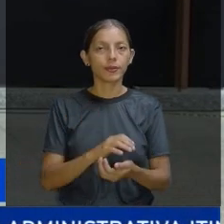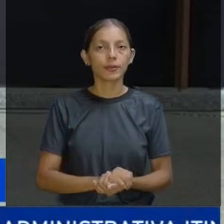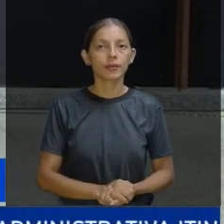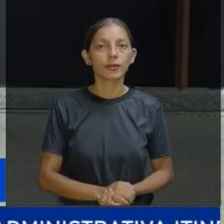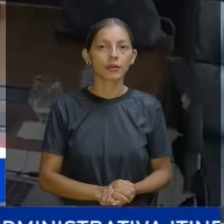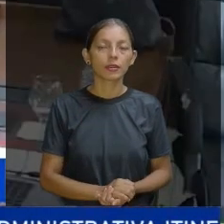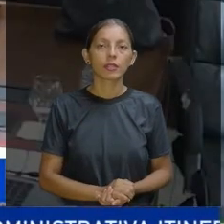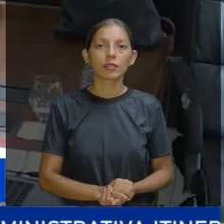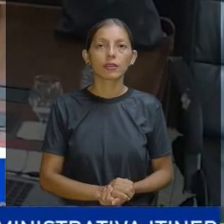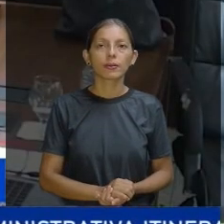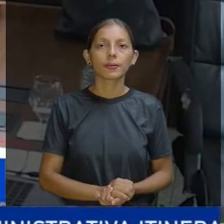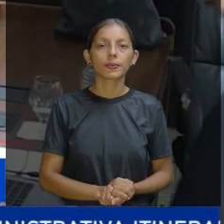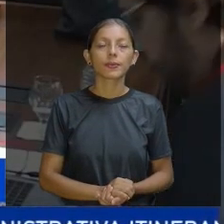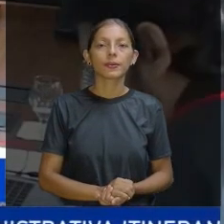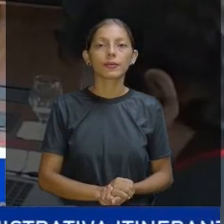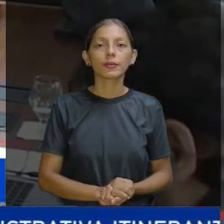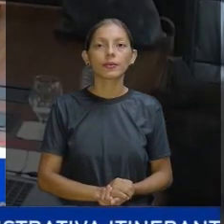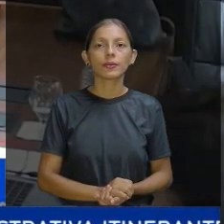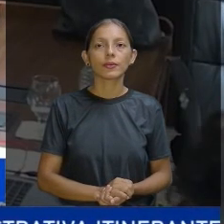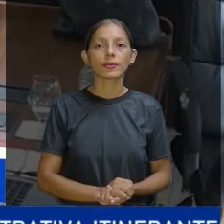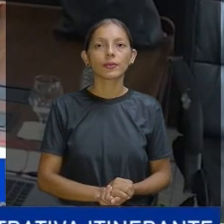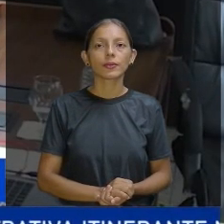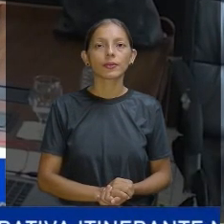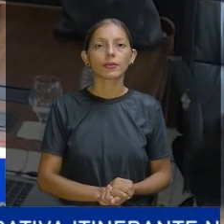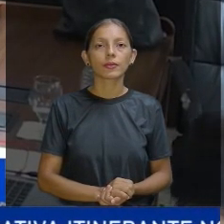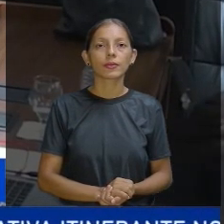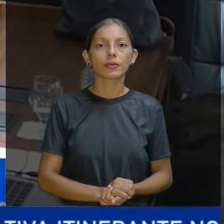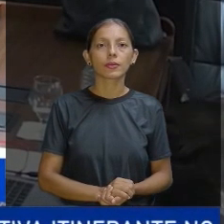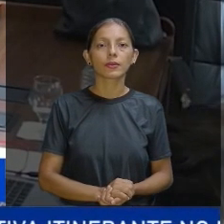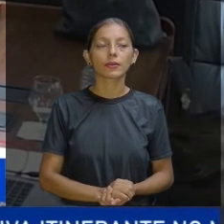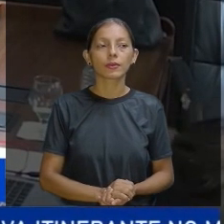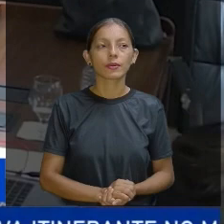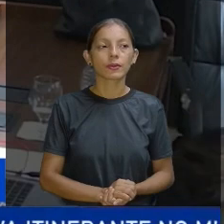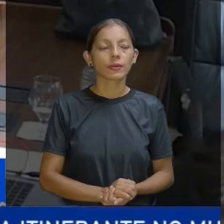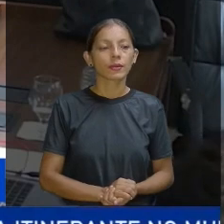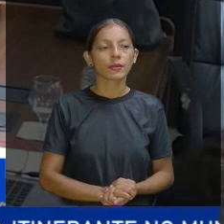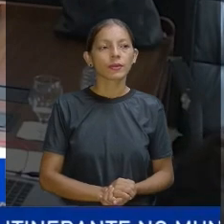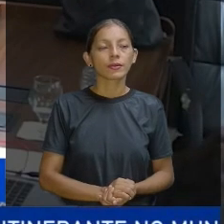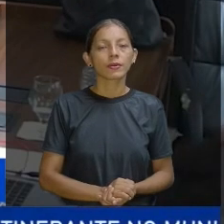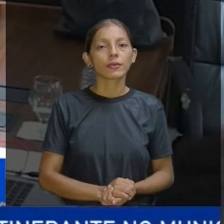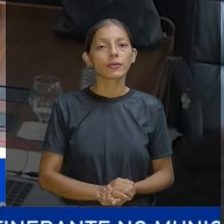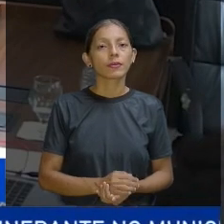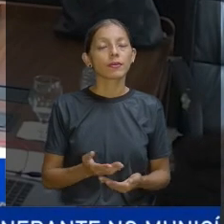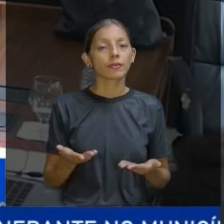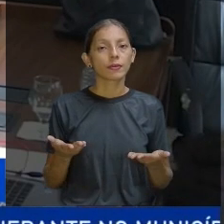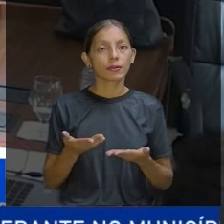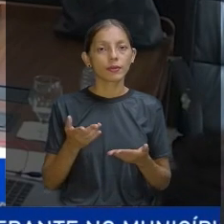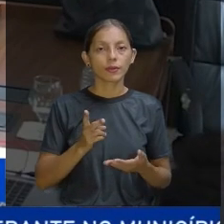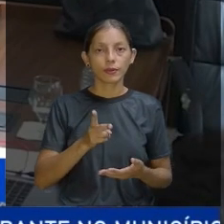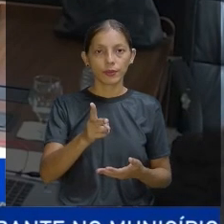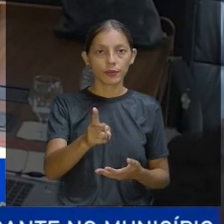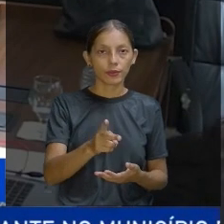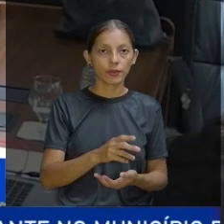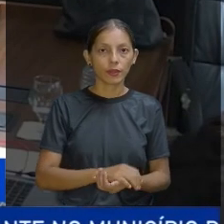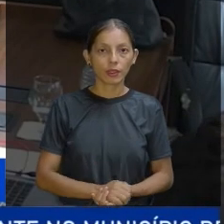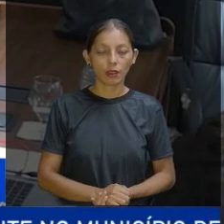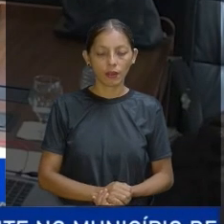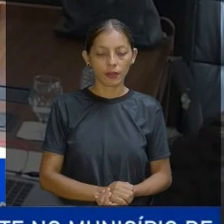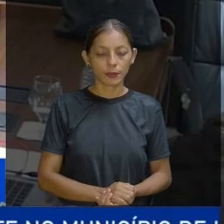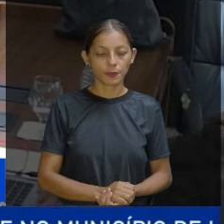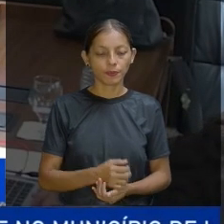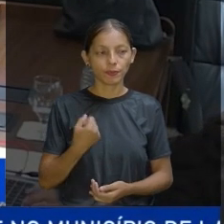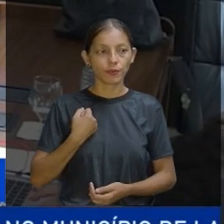obrigada, Excelência. Perfeito. Vamos prosseguir, então, chamando em julgamento o item 3 da